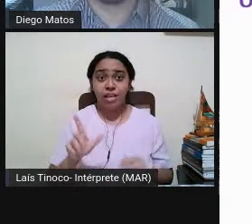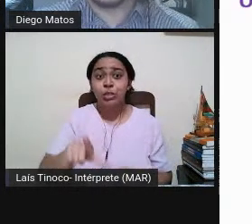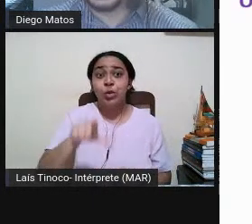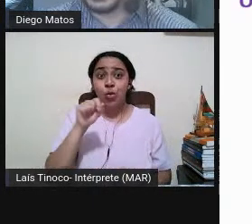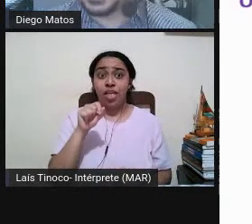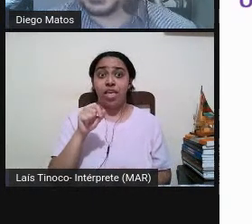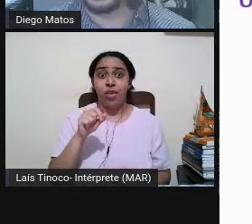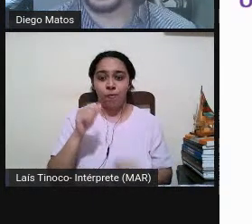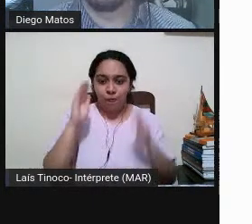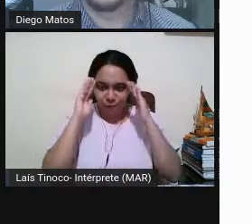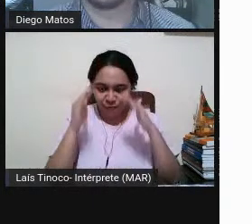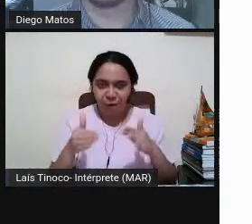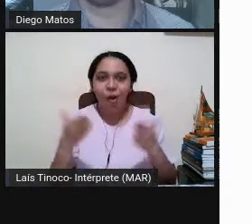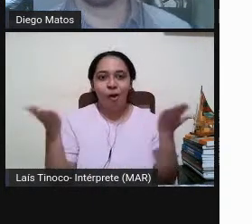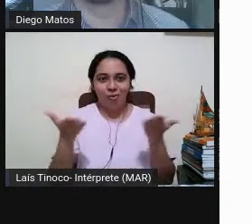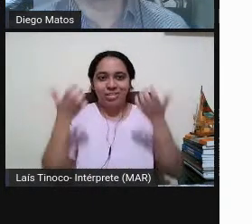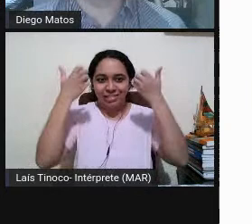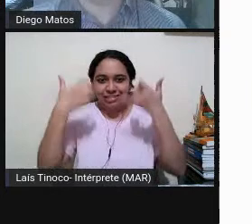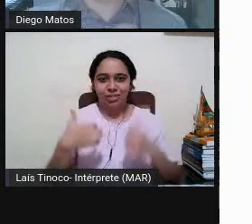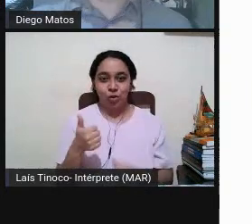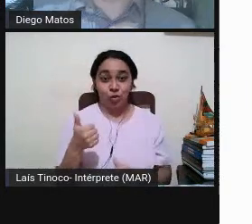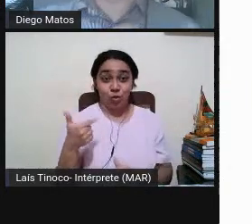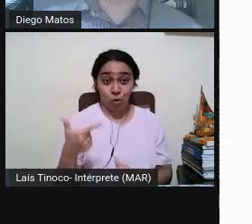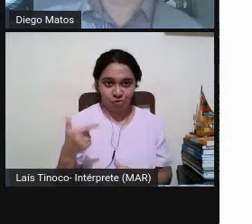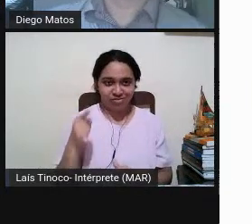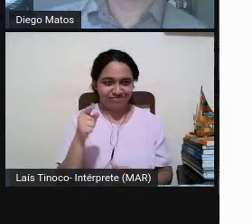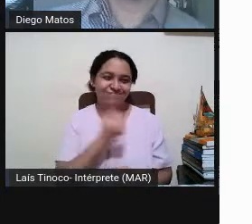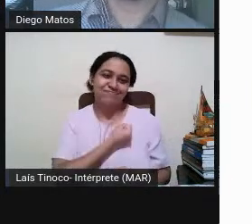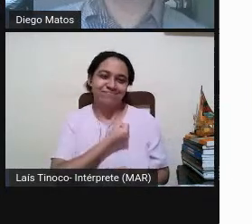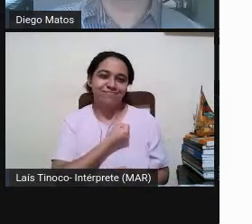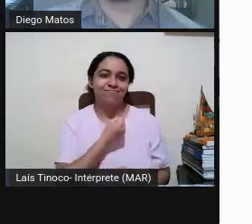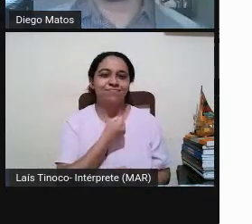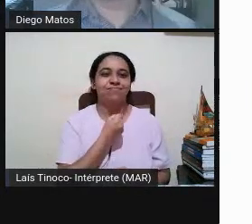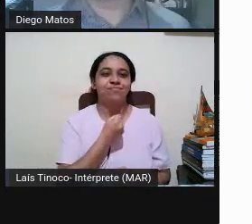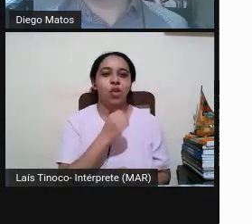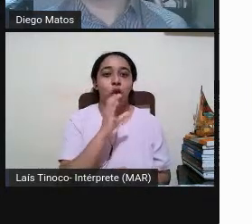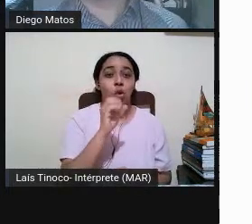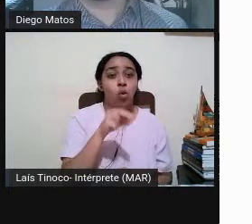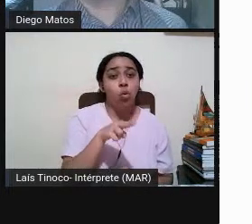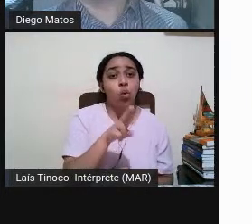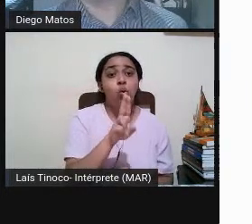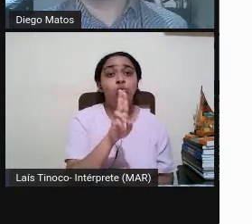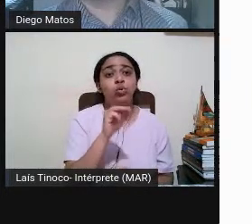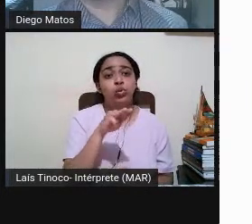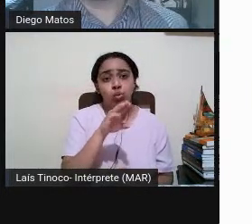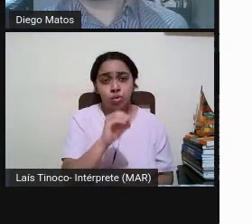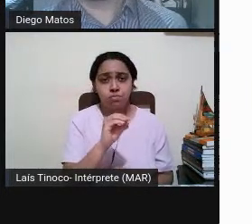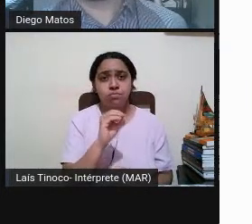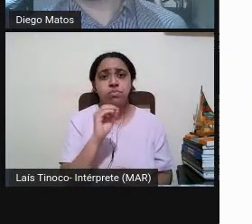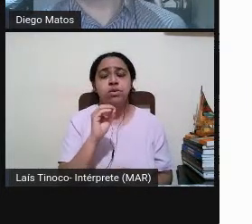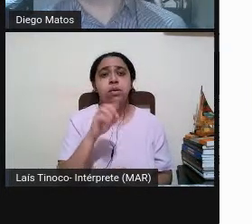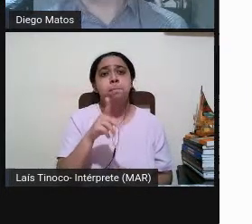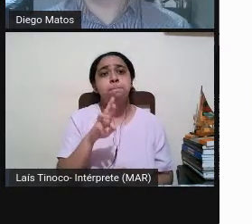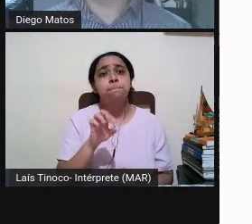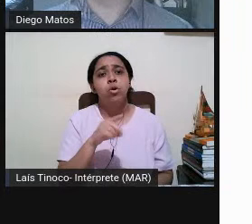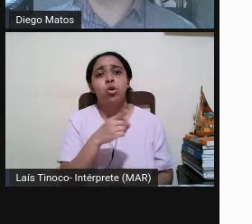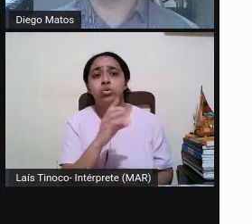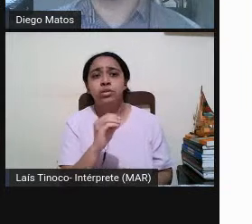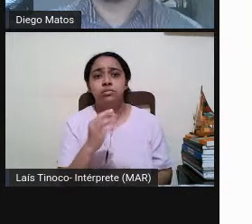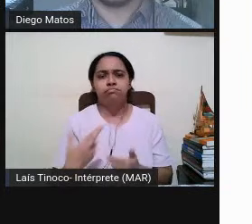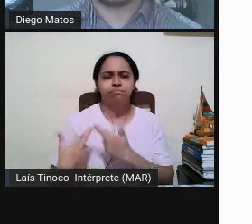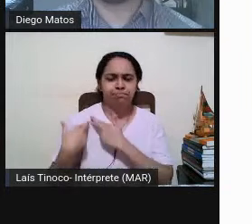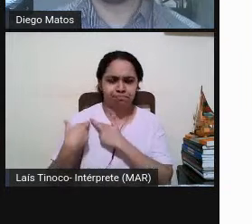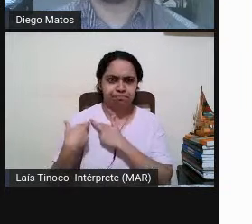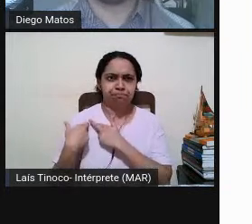ds12 que é produção e consumo consumo e produção responsáveis agora